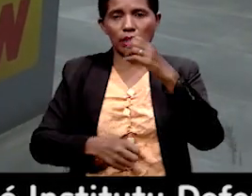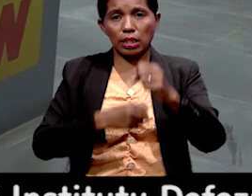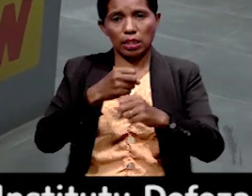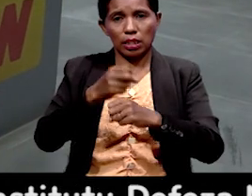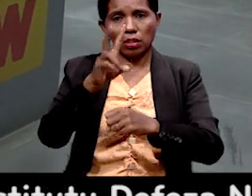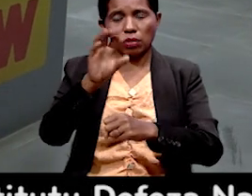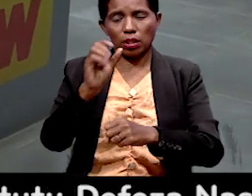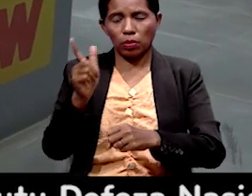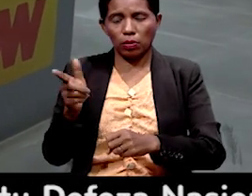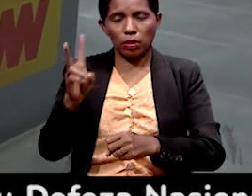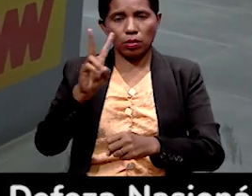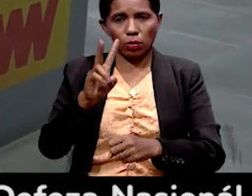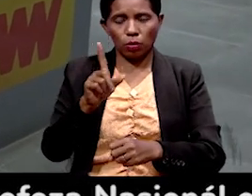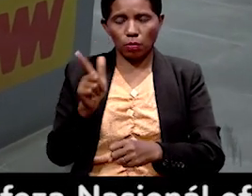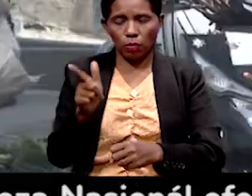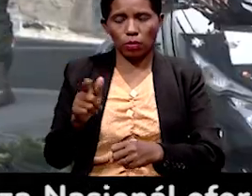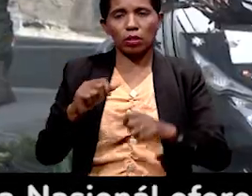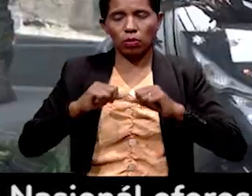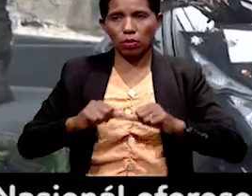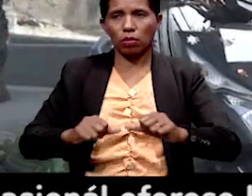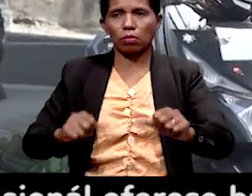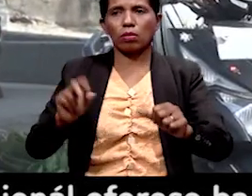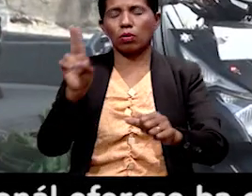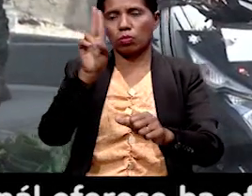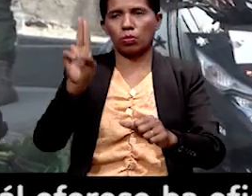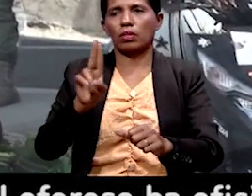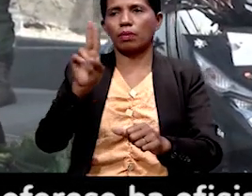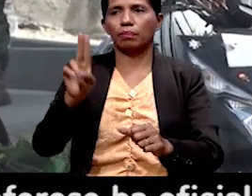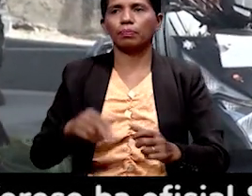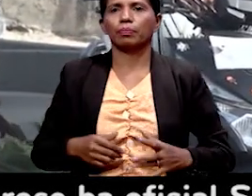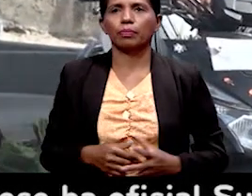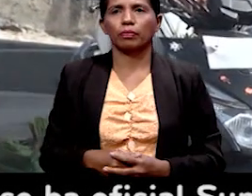se bele continua a utilizar. Fátima Pereira, Elio Gaio, GMN.